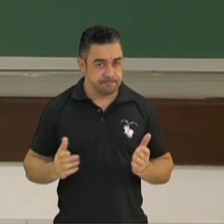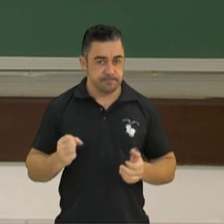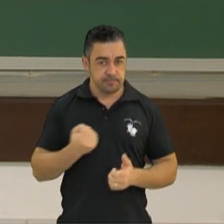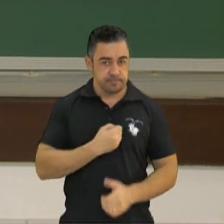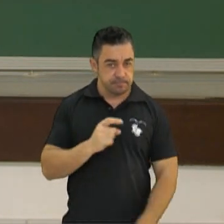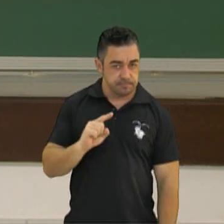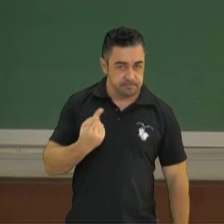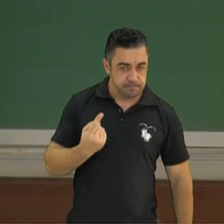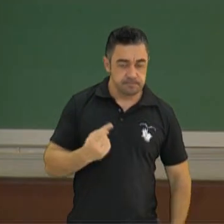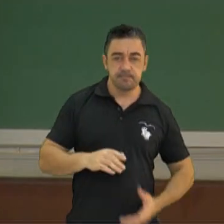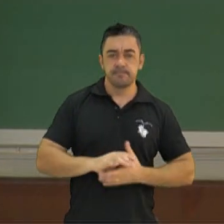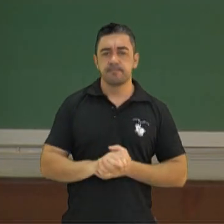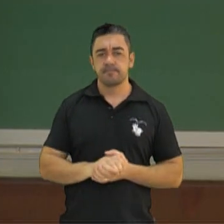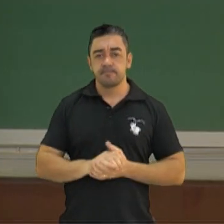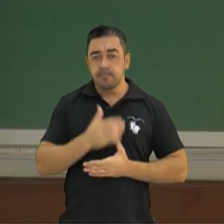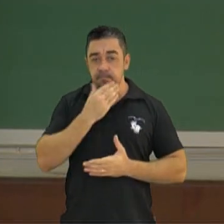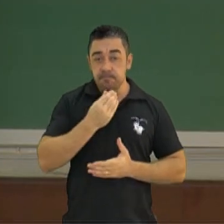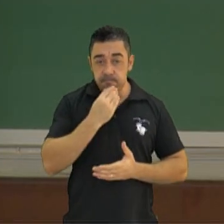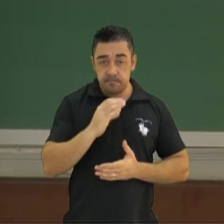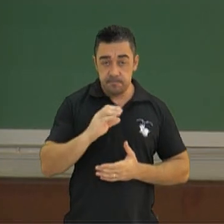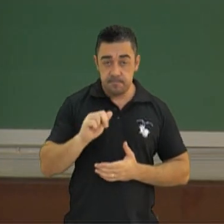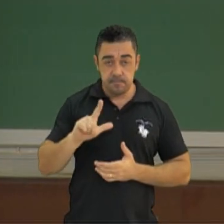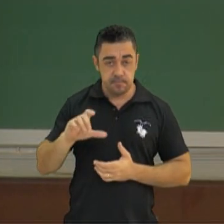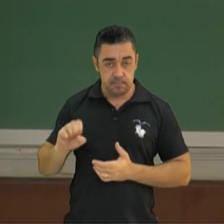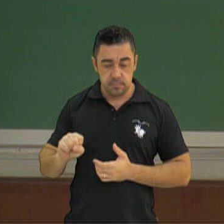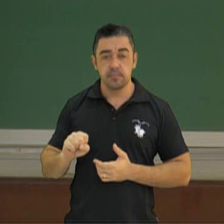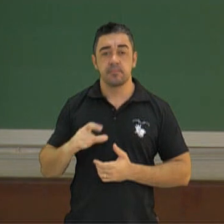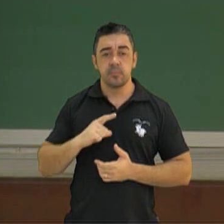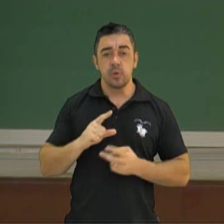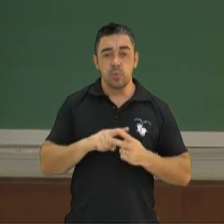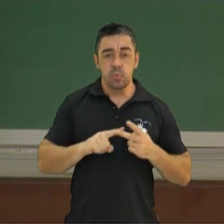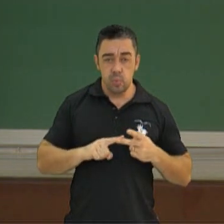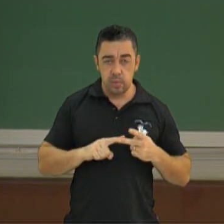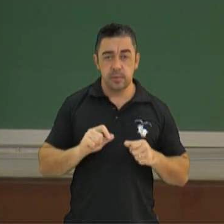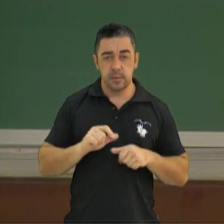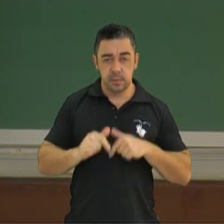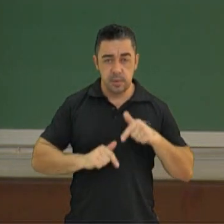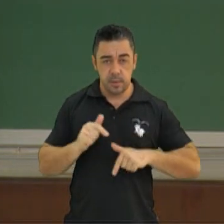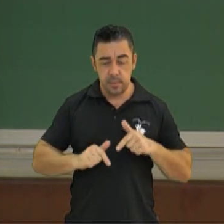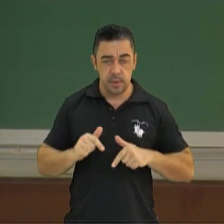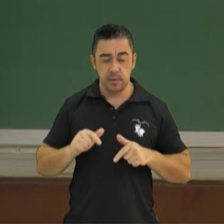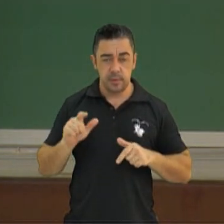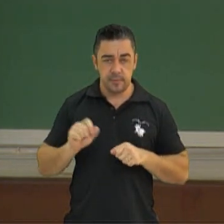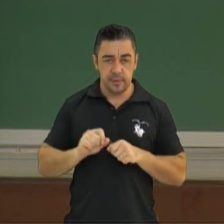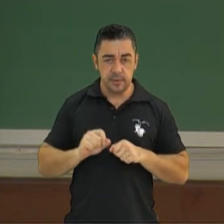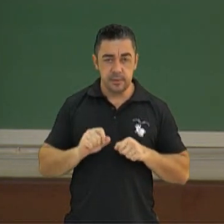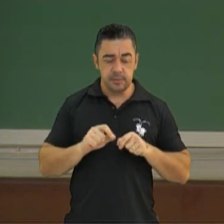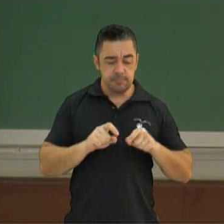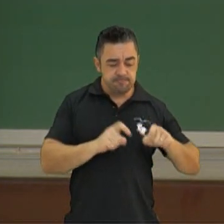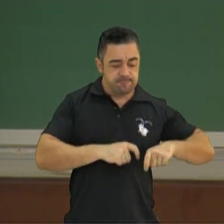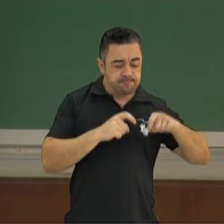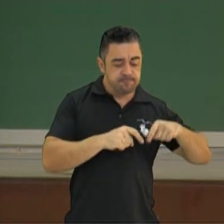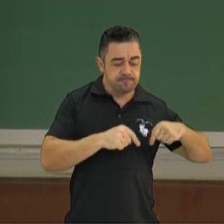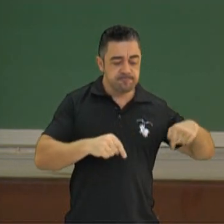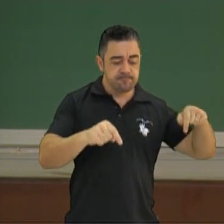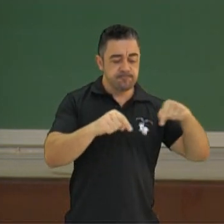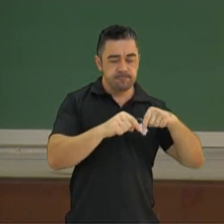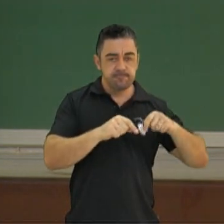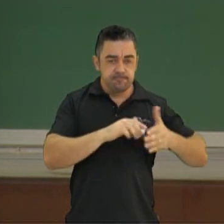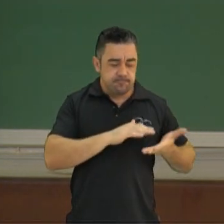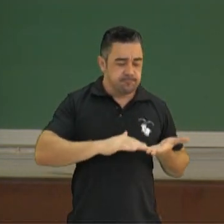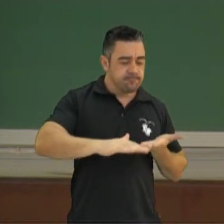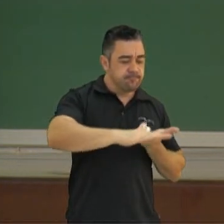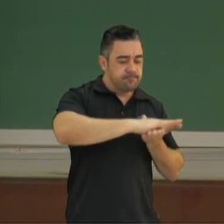Exercício 1. Carlos tinha 2 máquinas trabalhando em um serviço de terraplanagem. Alguns aí podem até